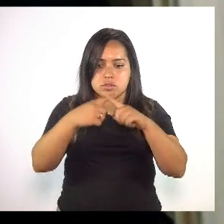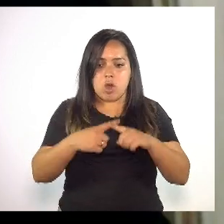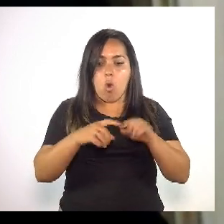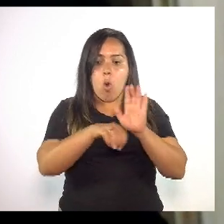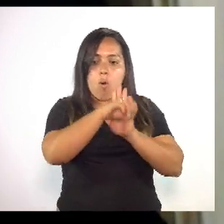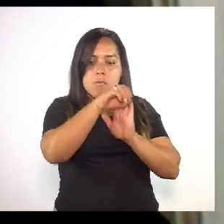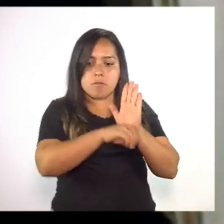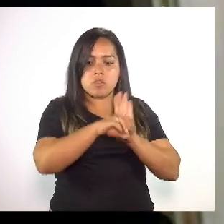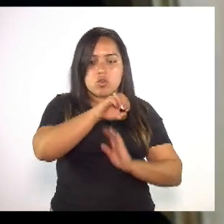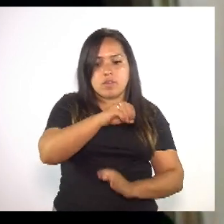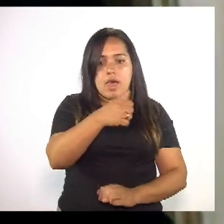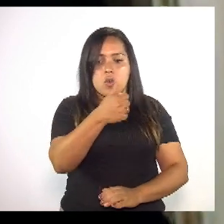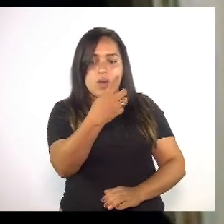014/2020,